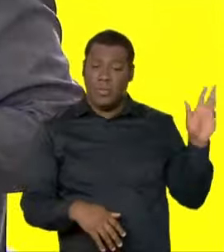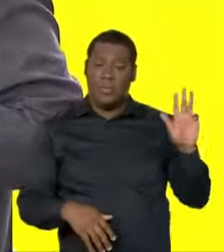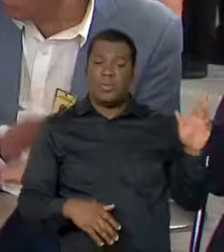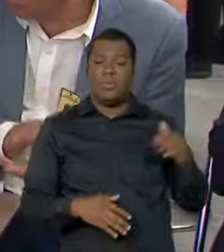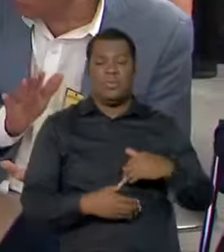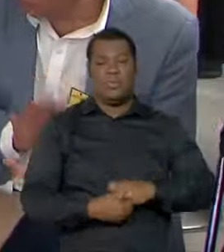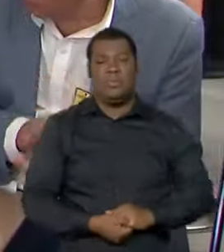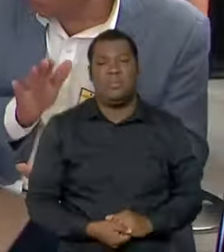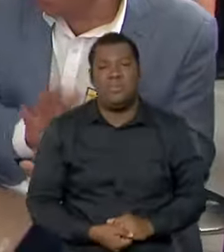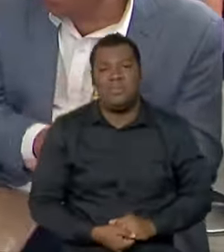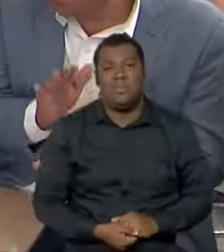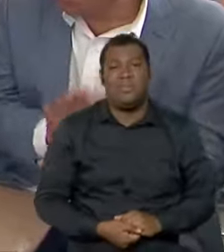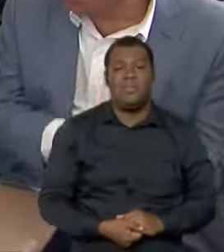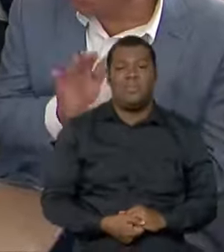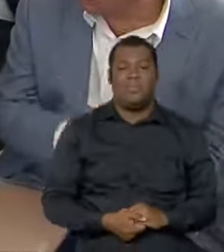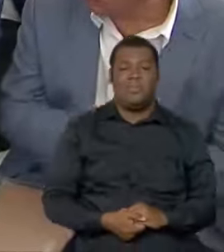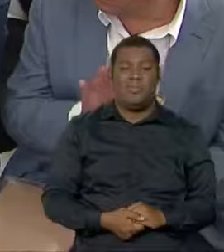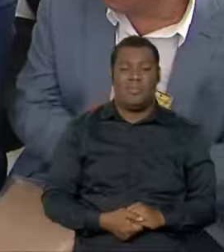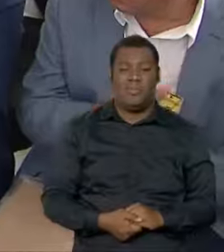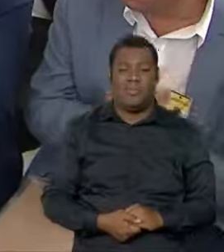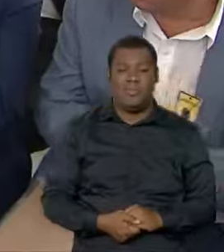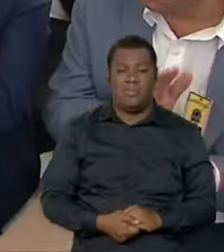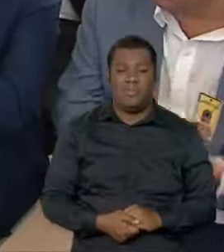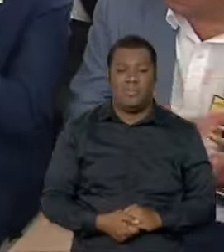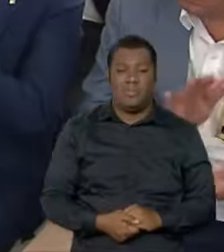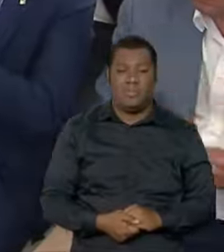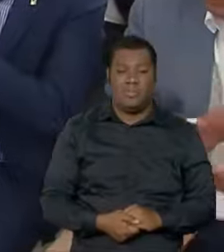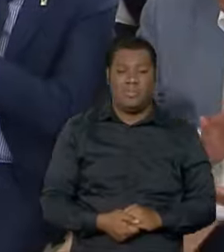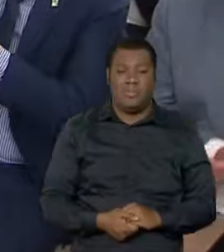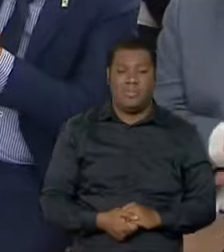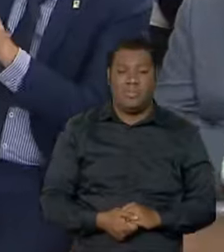envolvidos. Grande, Marcos.